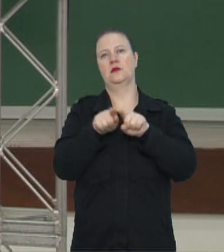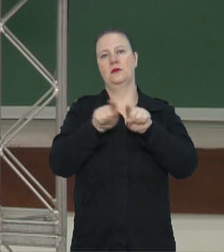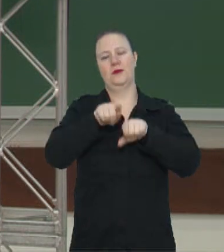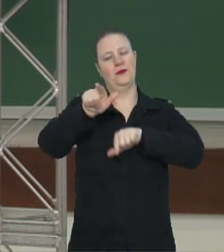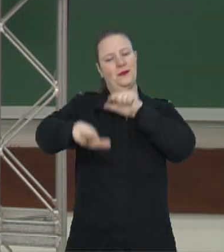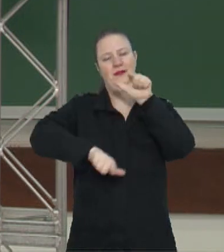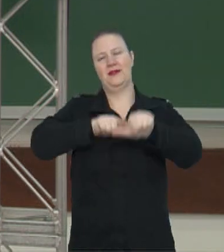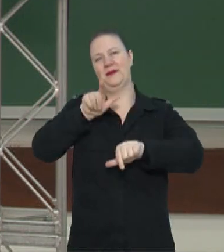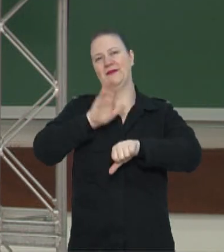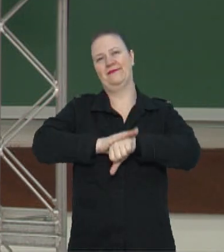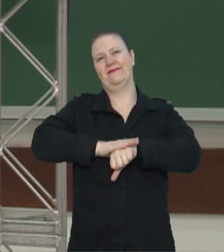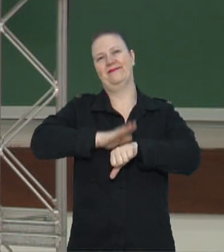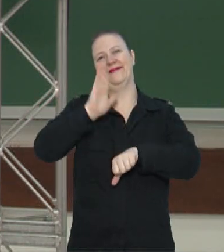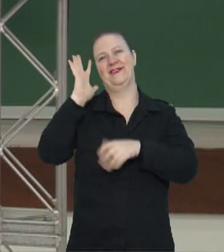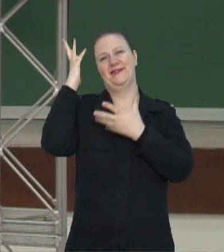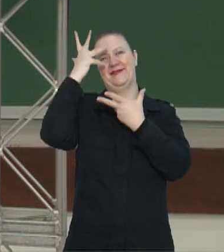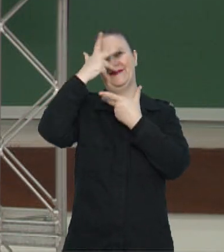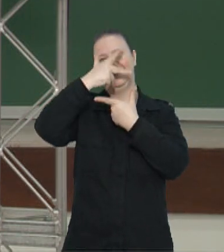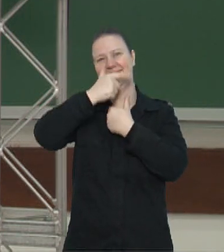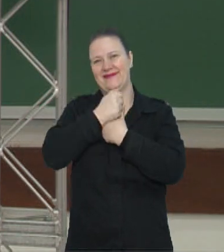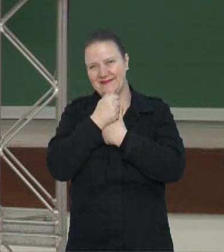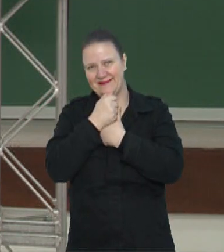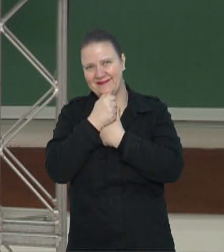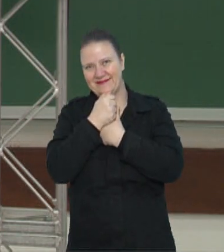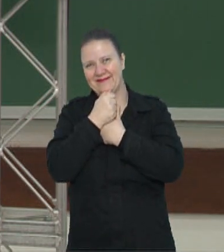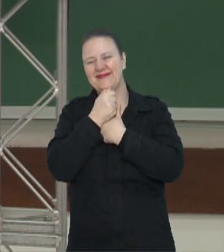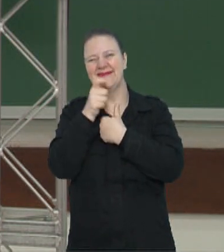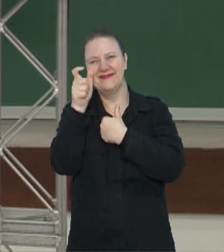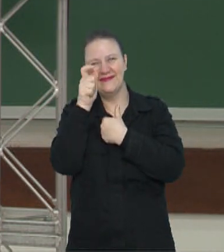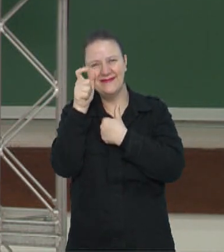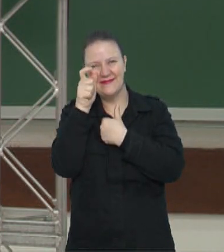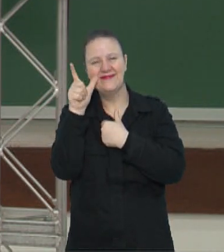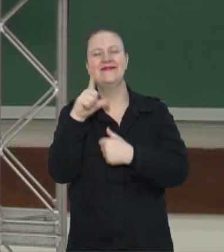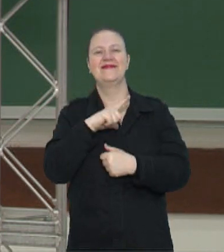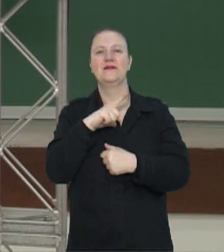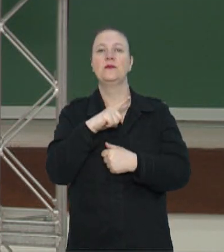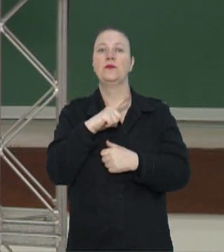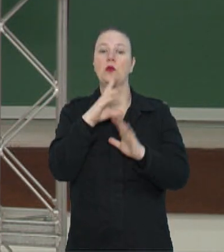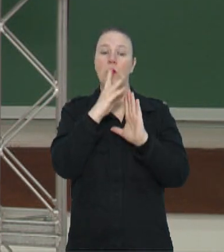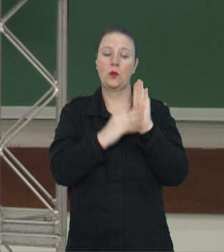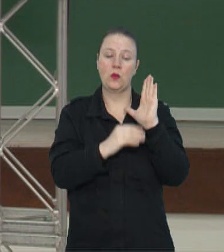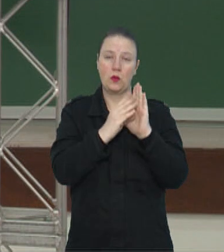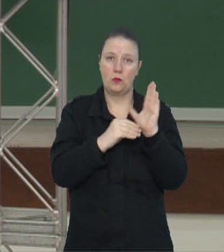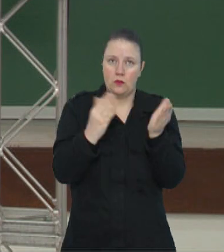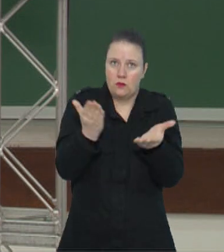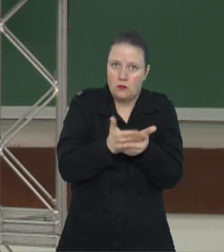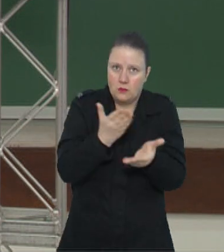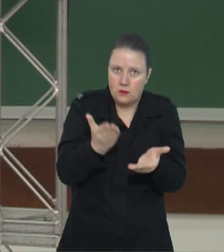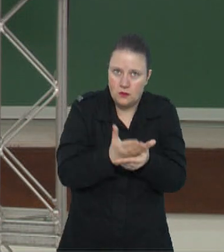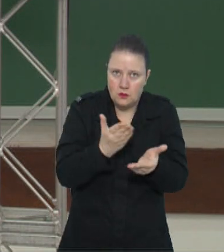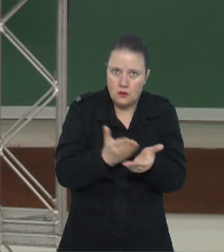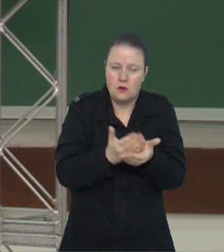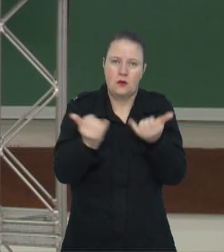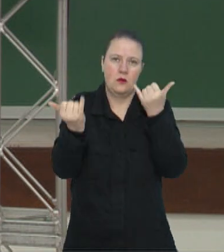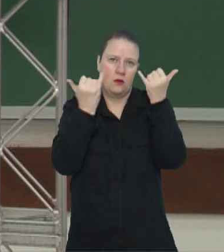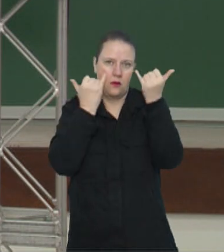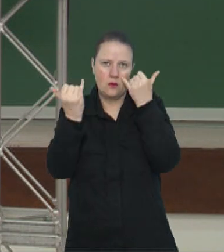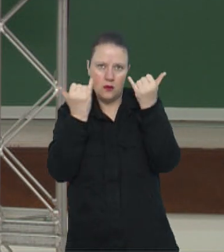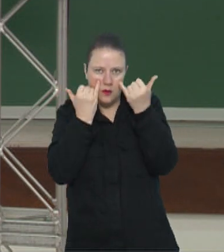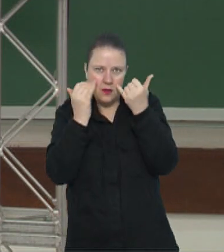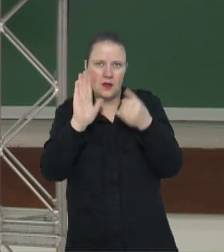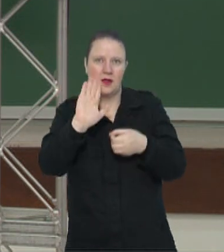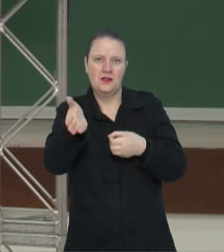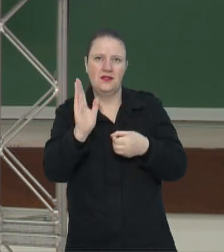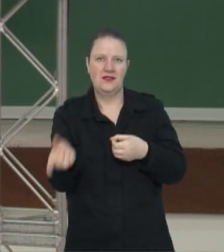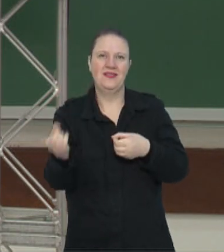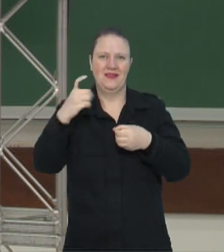mais bonito e mais interessante até para ser visto. Então, copiem no caderno de vocês aí as informações da pesquisa e a